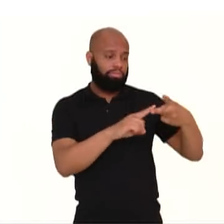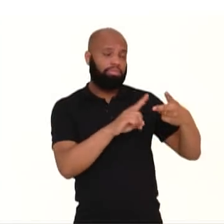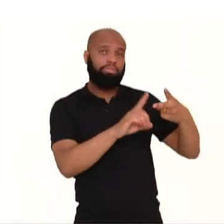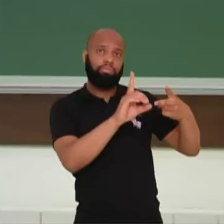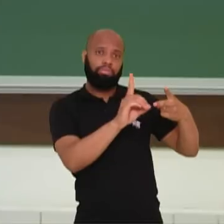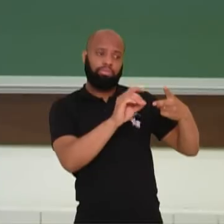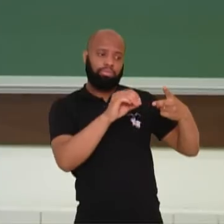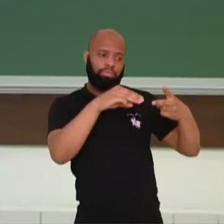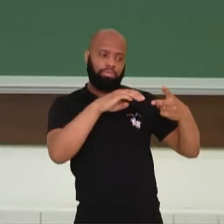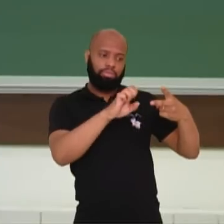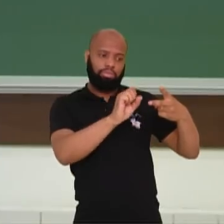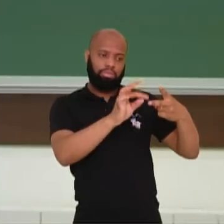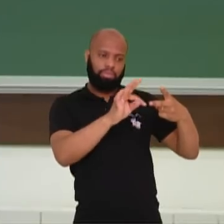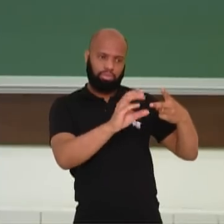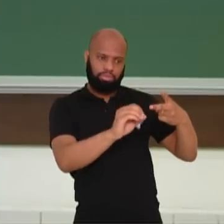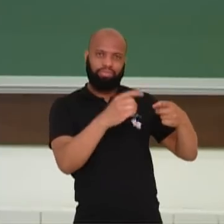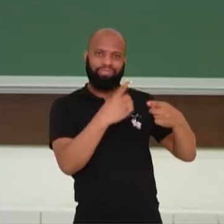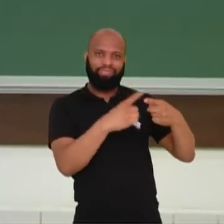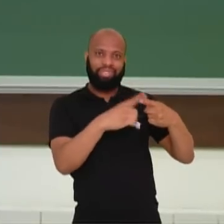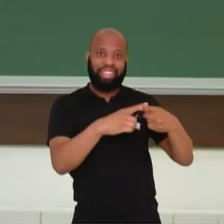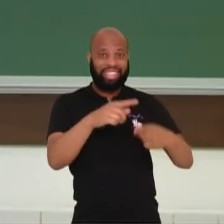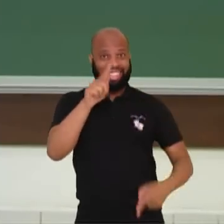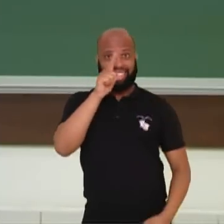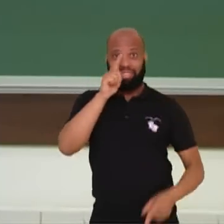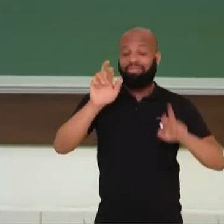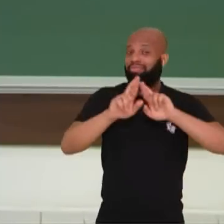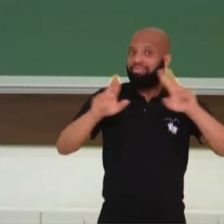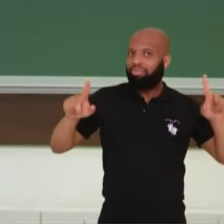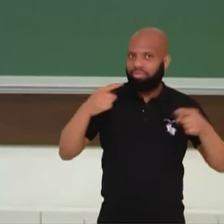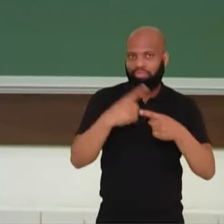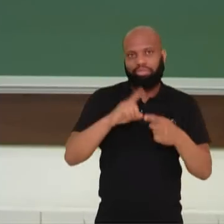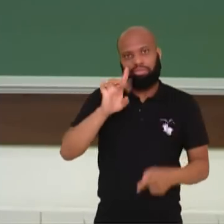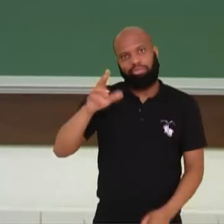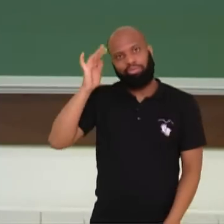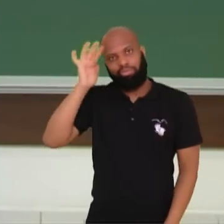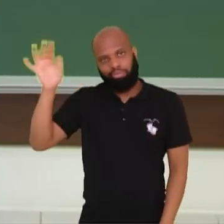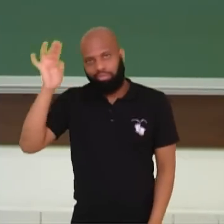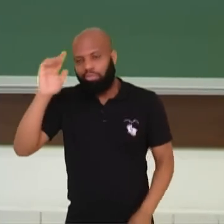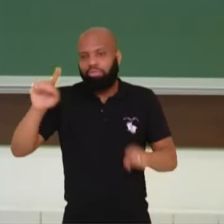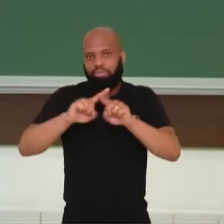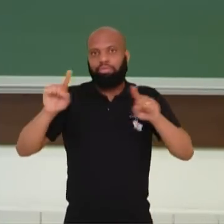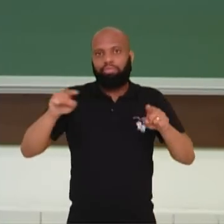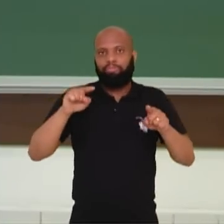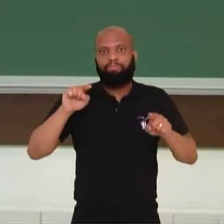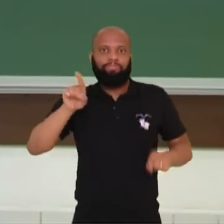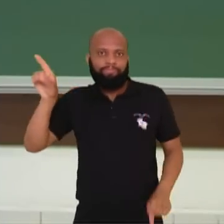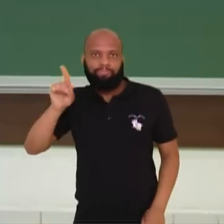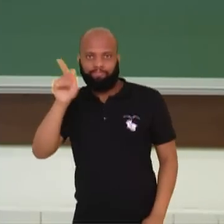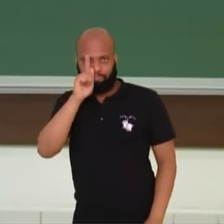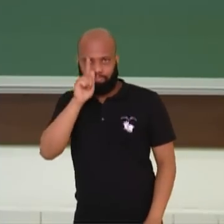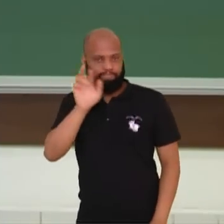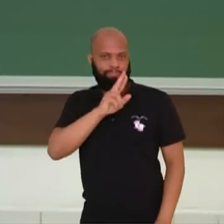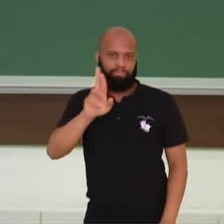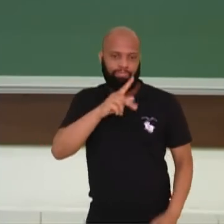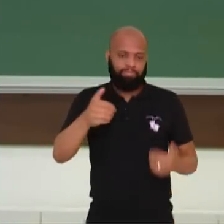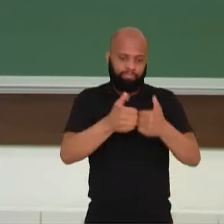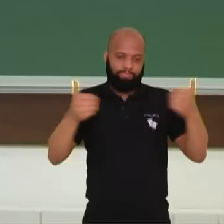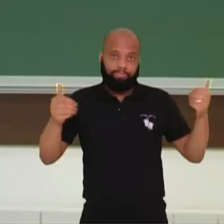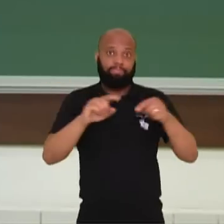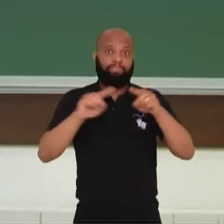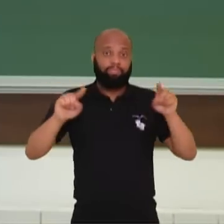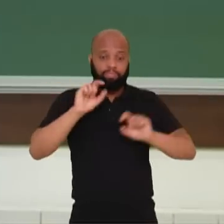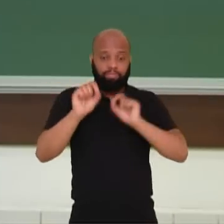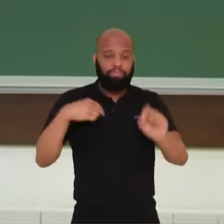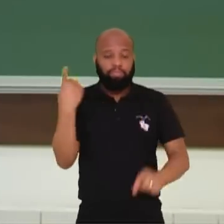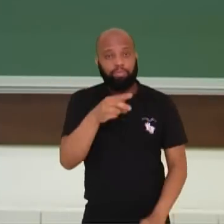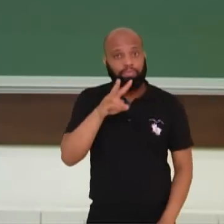grego não dissociava as duas coisas, nós fazemos uma distinção teórica, mas para o grego não são duas religiões diferentes. Só nos interessa fazer